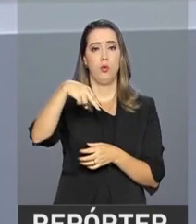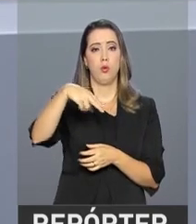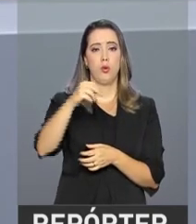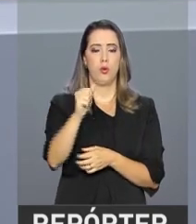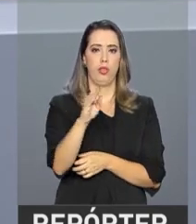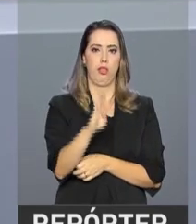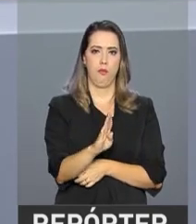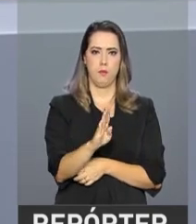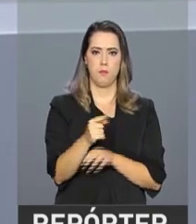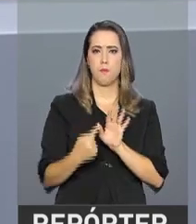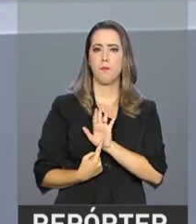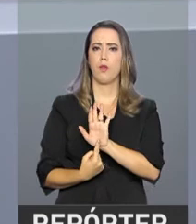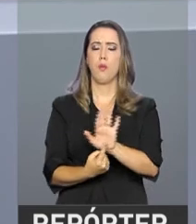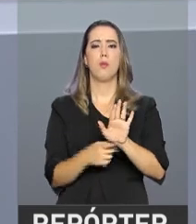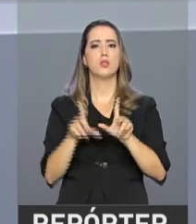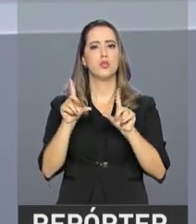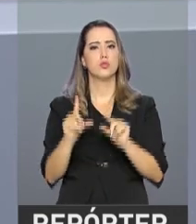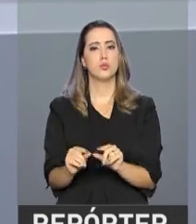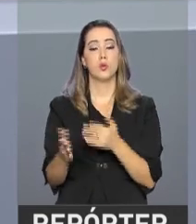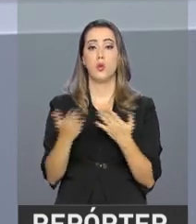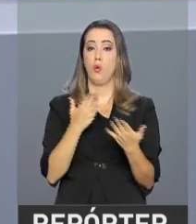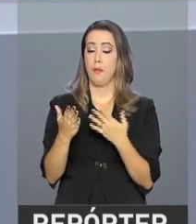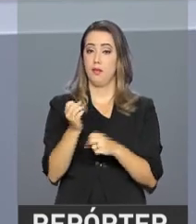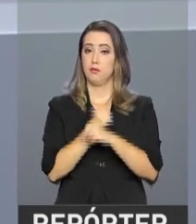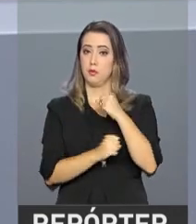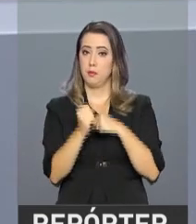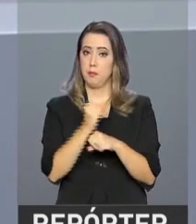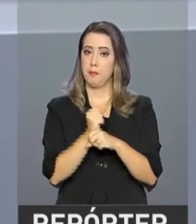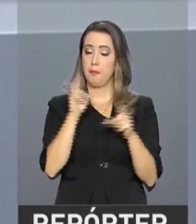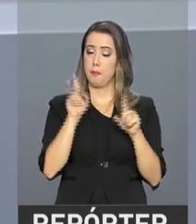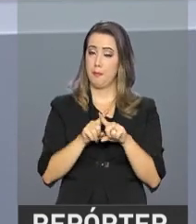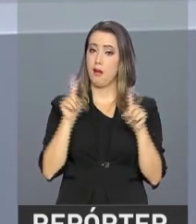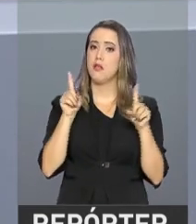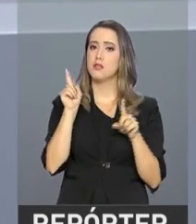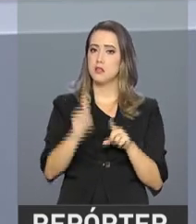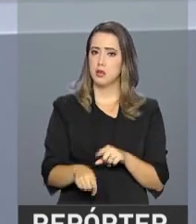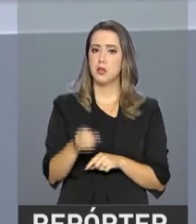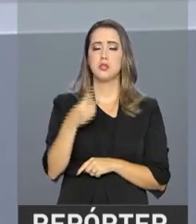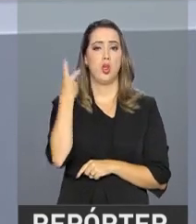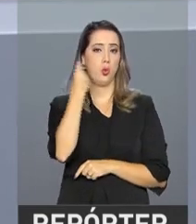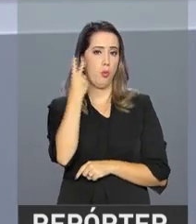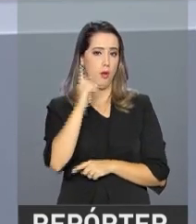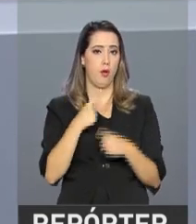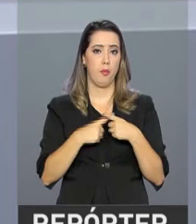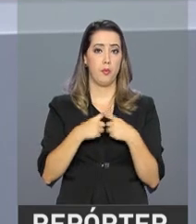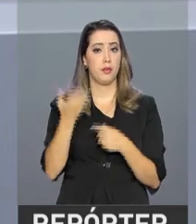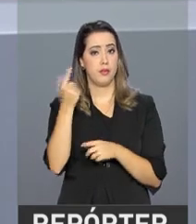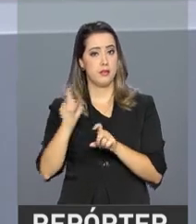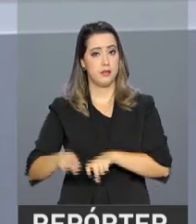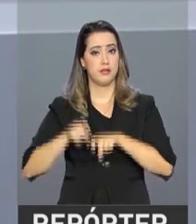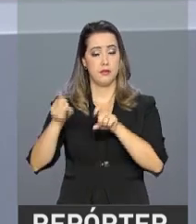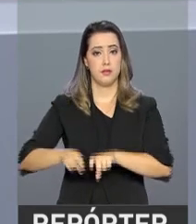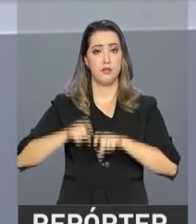abastecimento aponta um recuo em relação à safra anterior mas na avaliação da conab esse resultado é normal já que a última safra